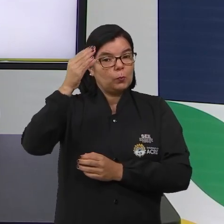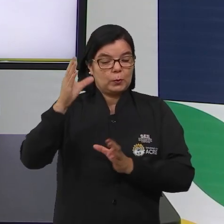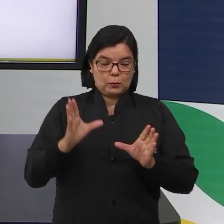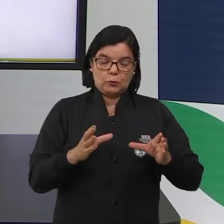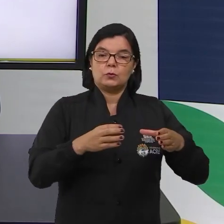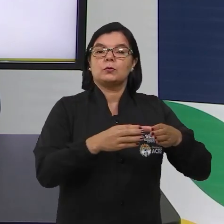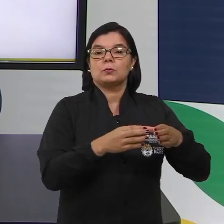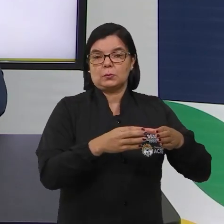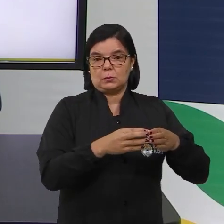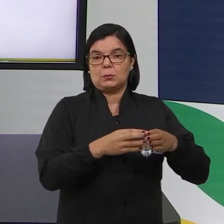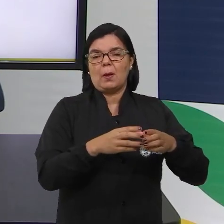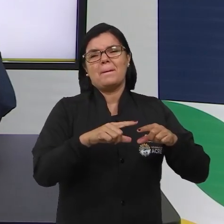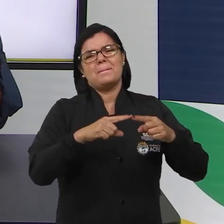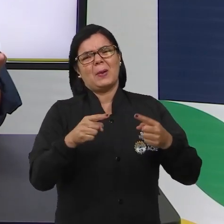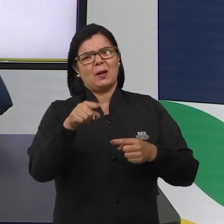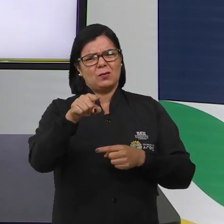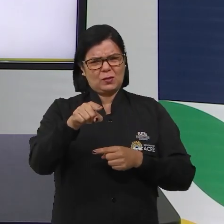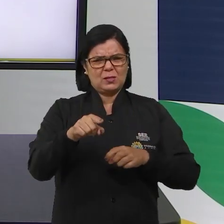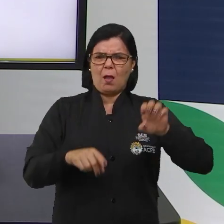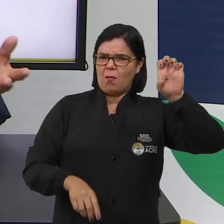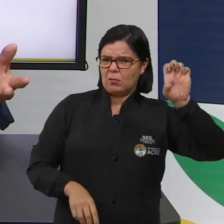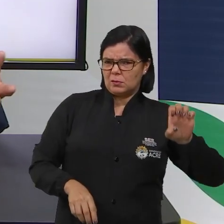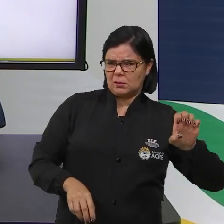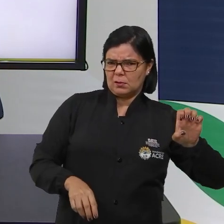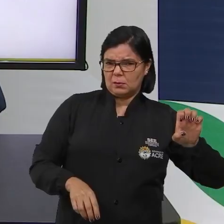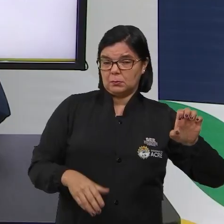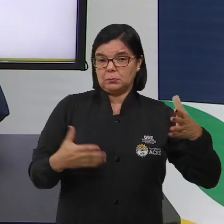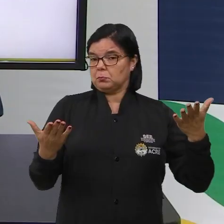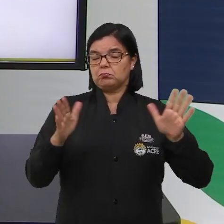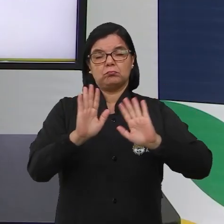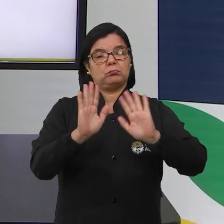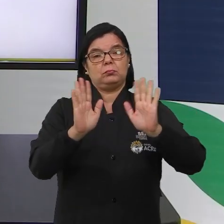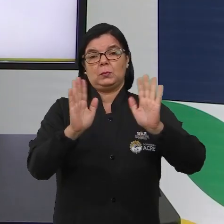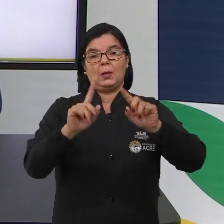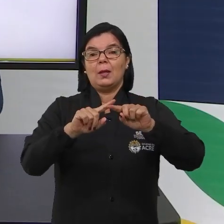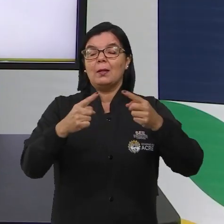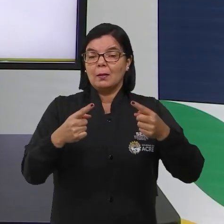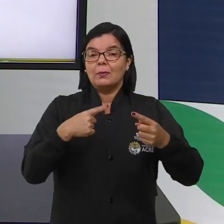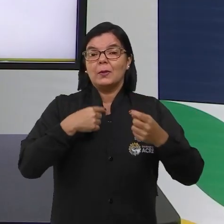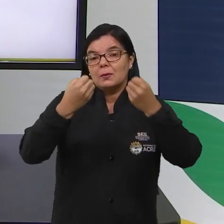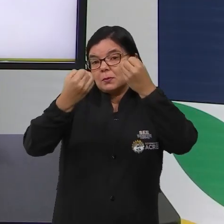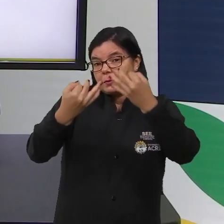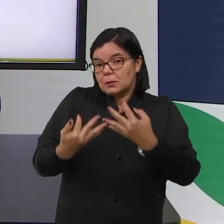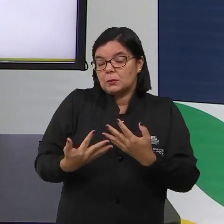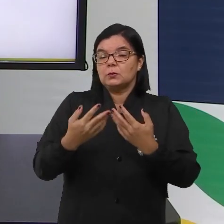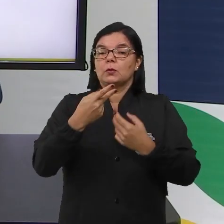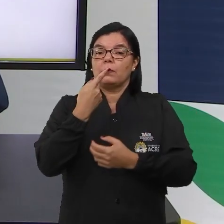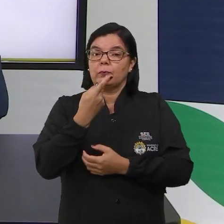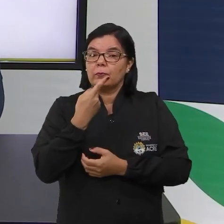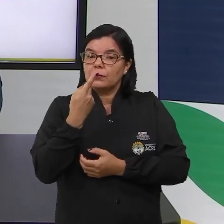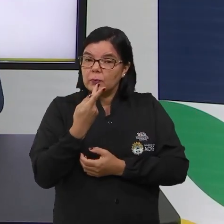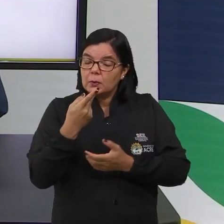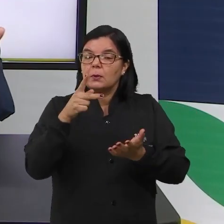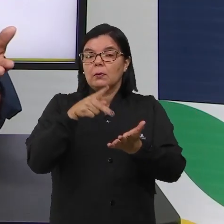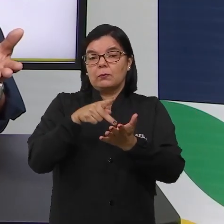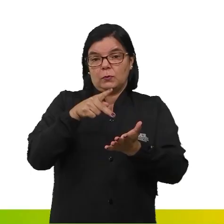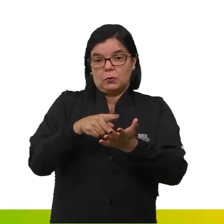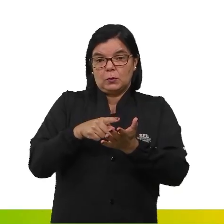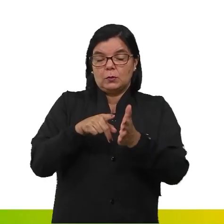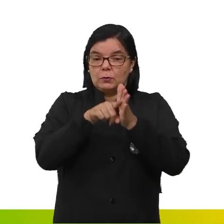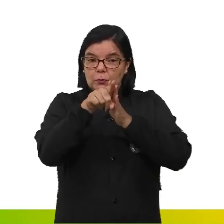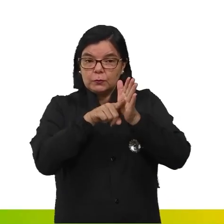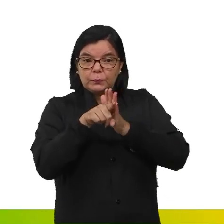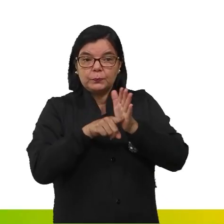classe. Isso sim. Ah, mas o senhor é um esquerdo ou um esquerdista? Não. A gente tem que falar a verdade. Aqui eu tenho que ser um